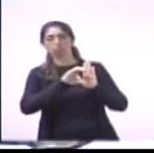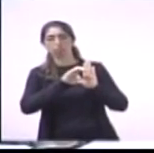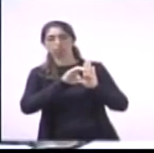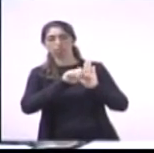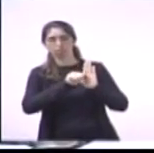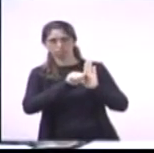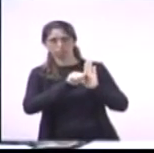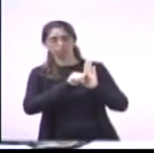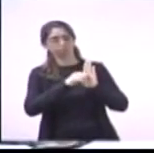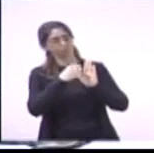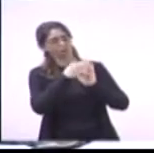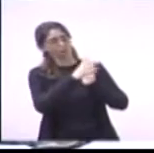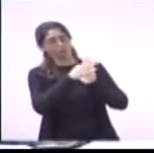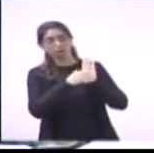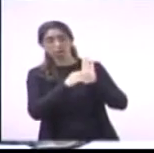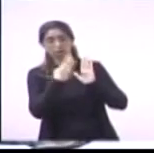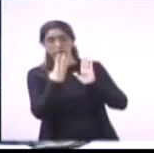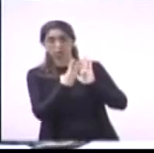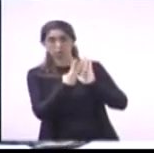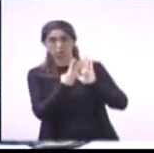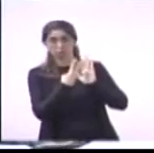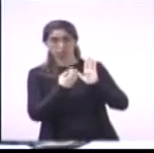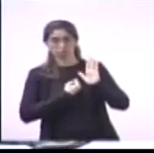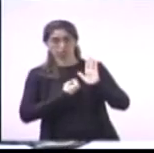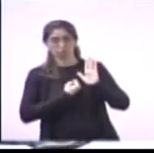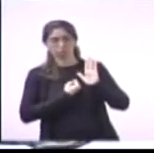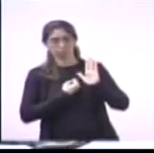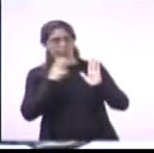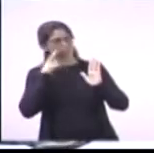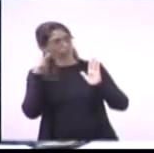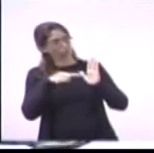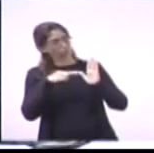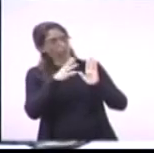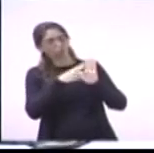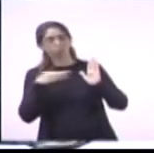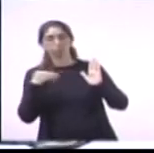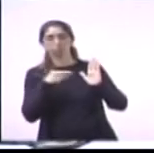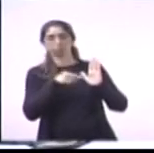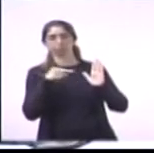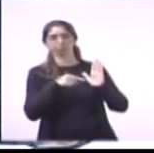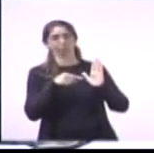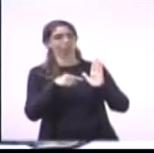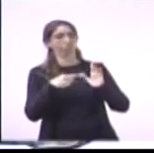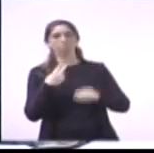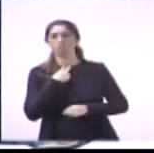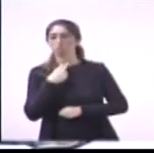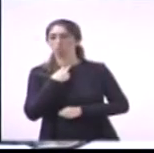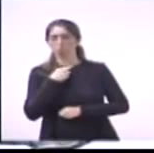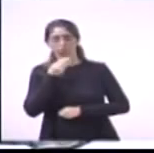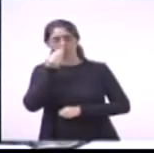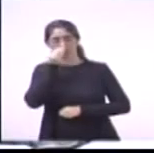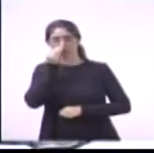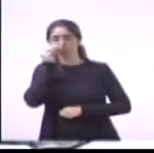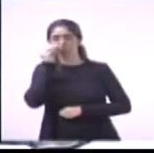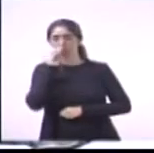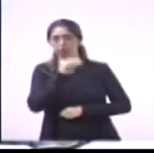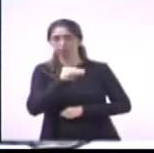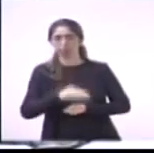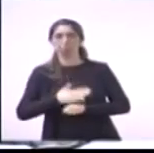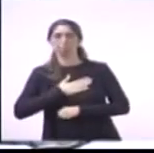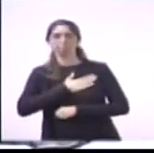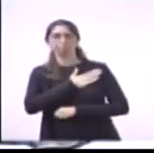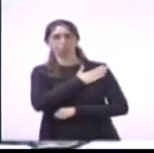está vedado a qualquer discriminação ou tratamento desigual a pessoas por motivos